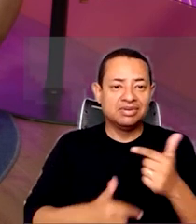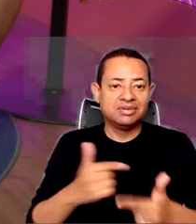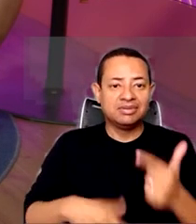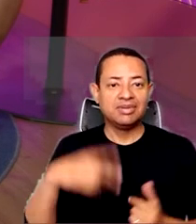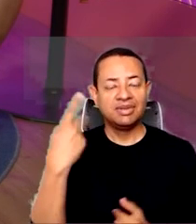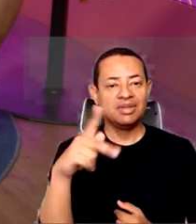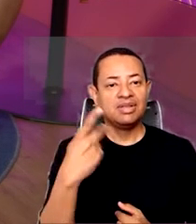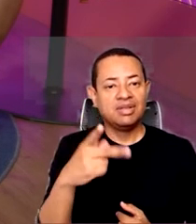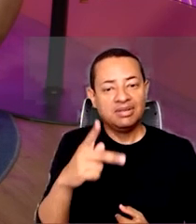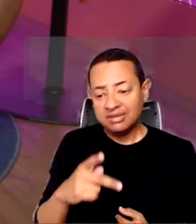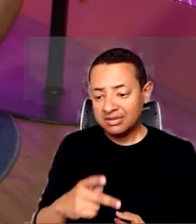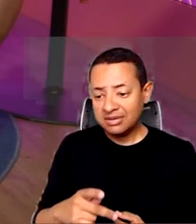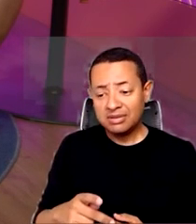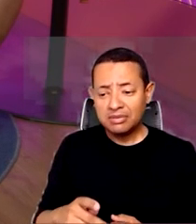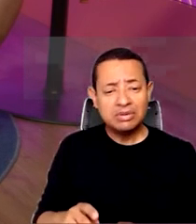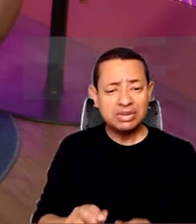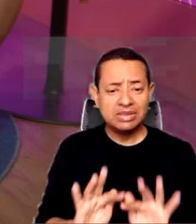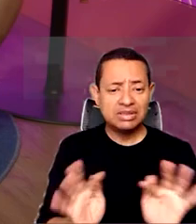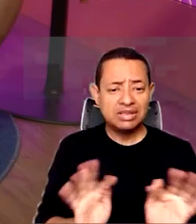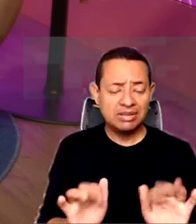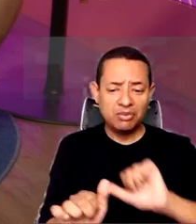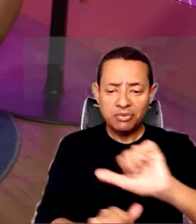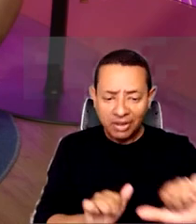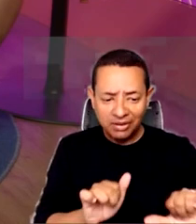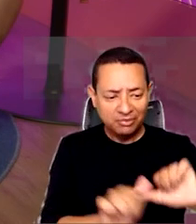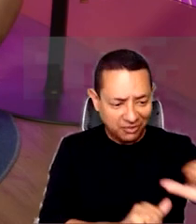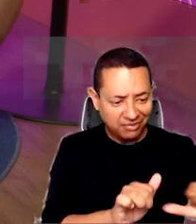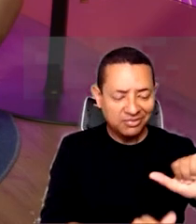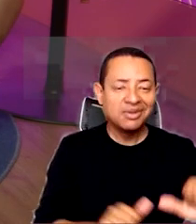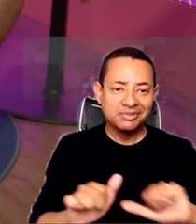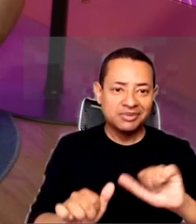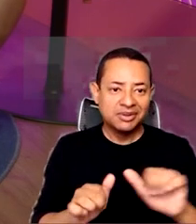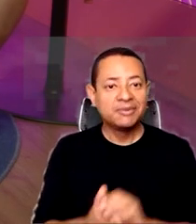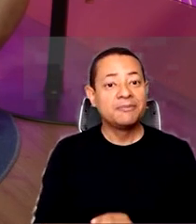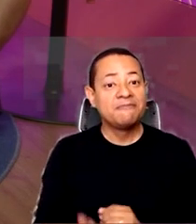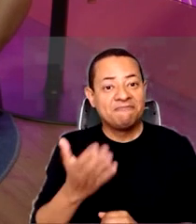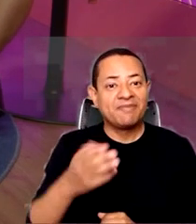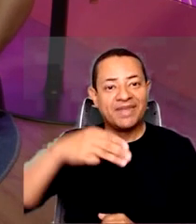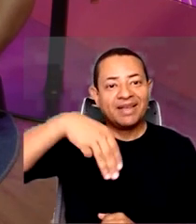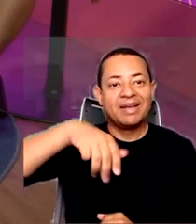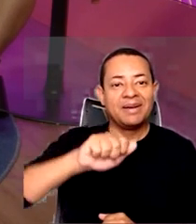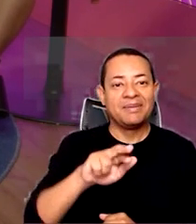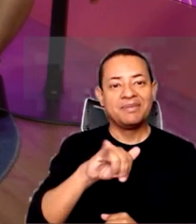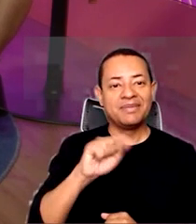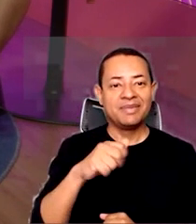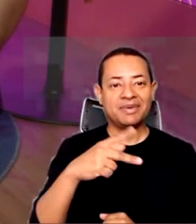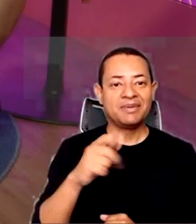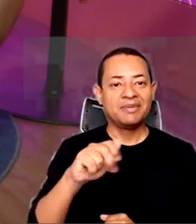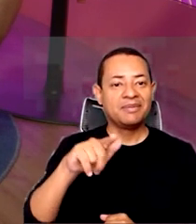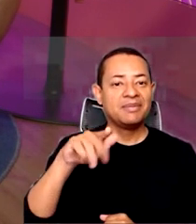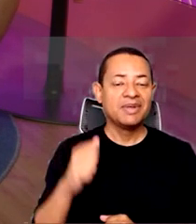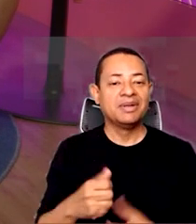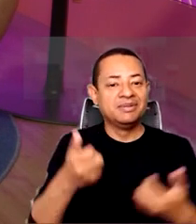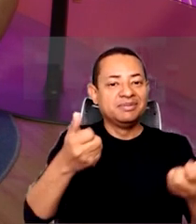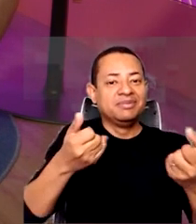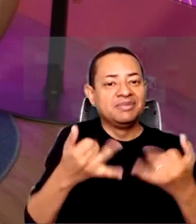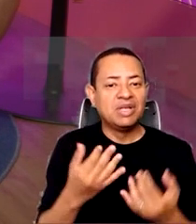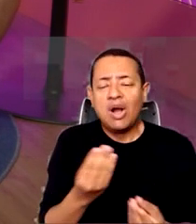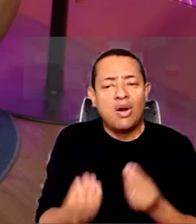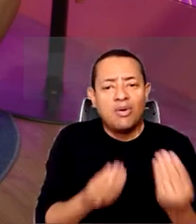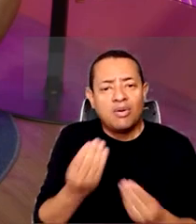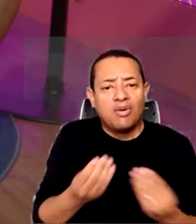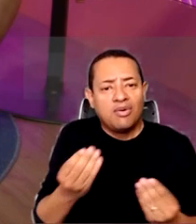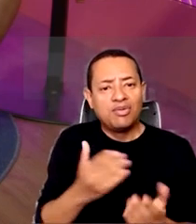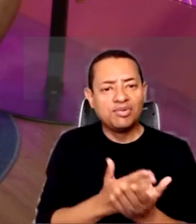negócio mudando pequenos hábitos e você Maria Paula conta para mim como que